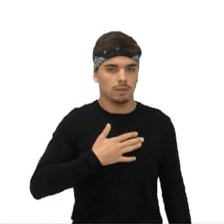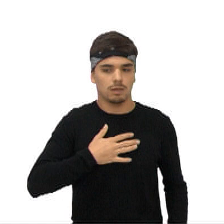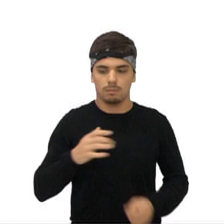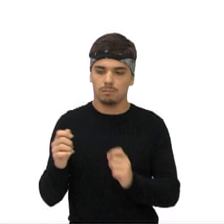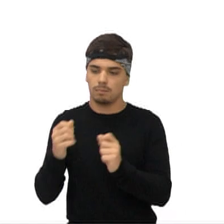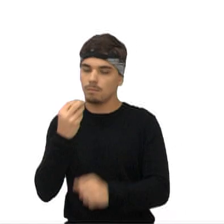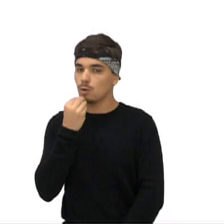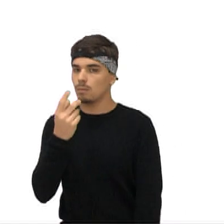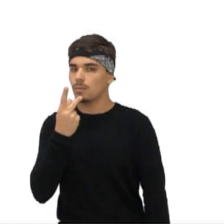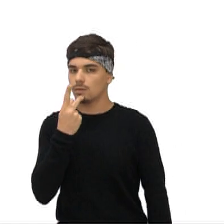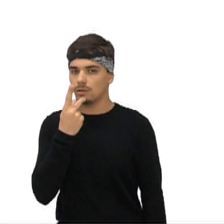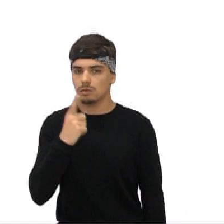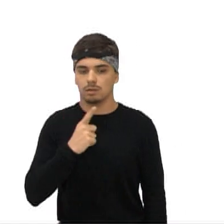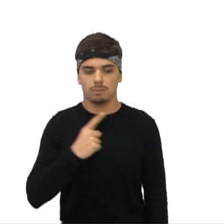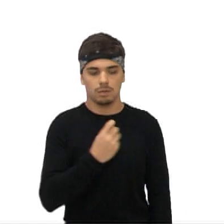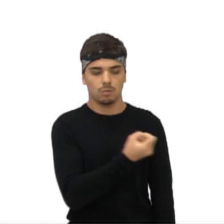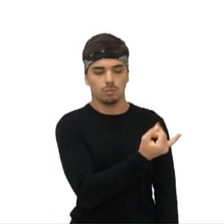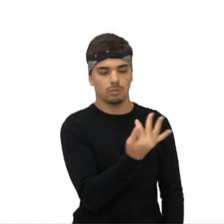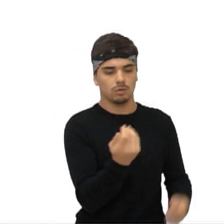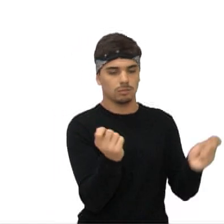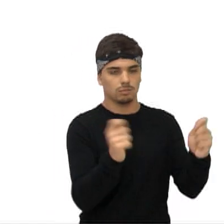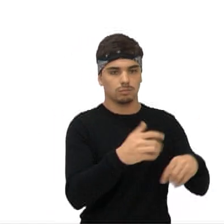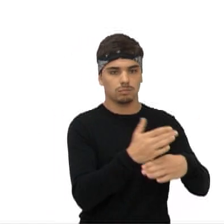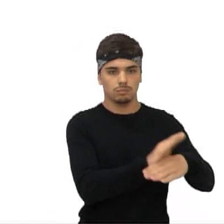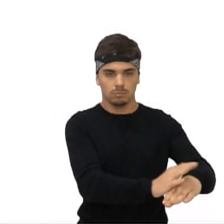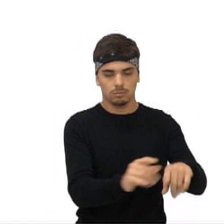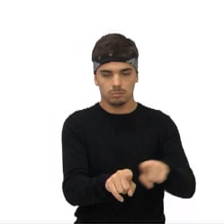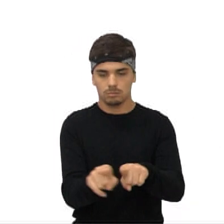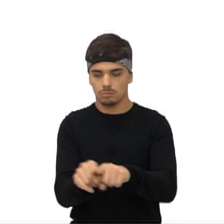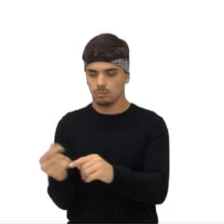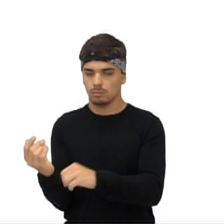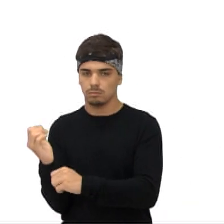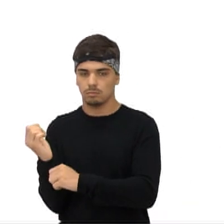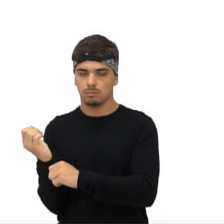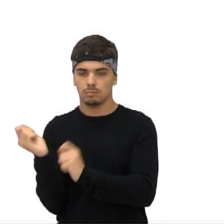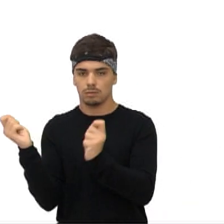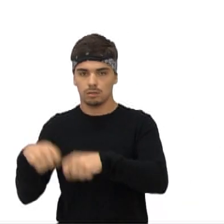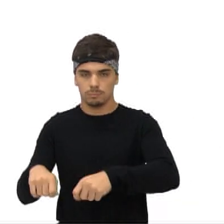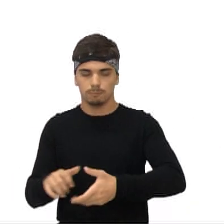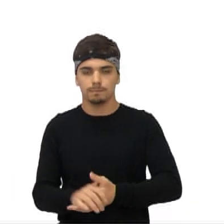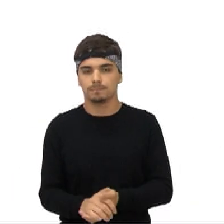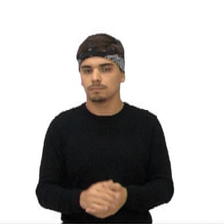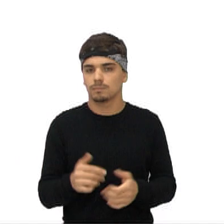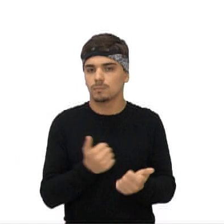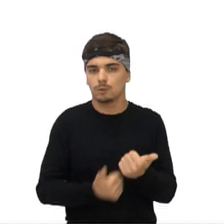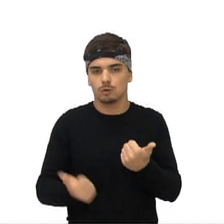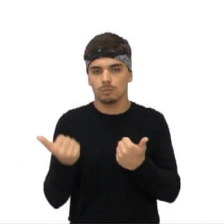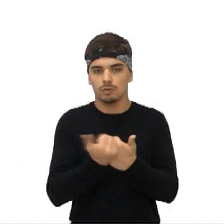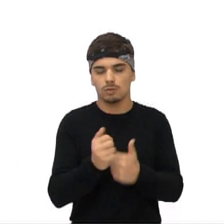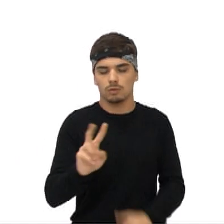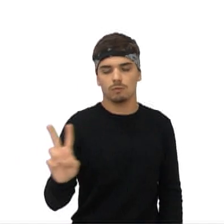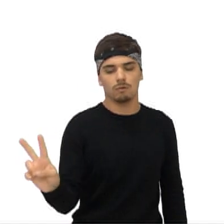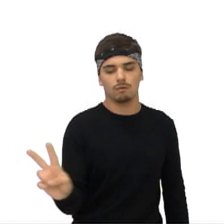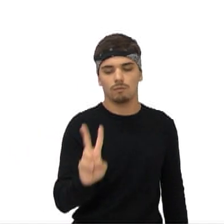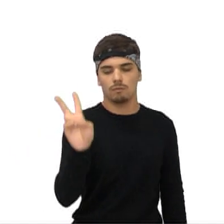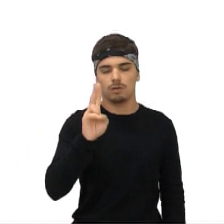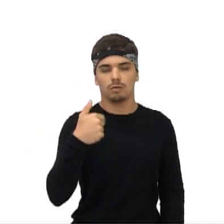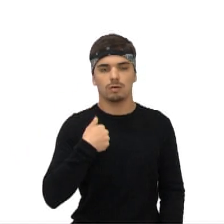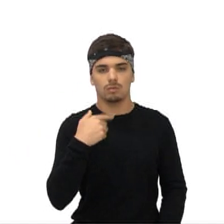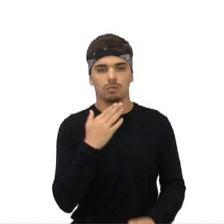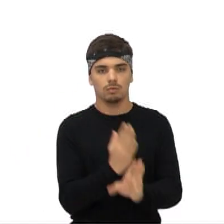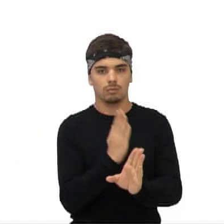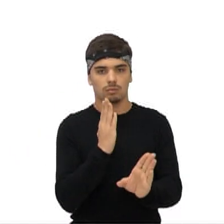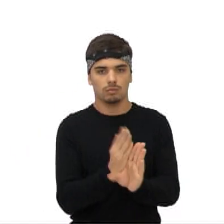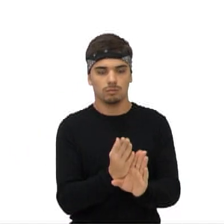número de casos favoráveis pelos casos possíveis. Substituindo esses valores que eu encontrei